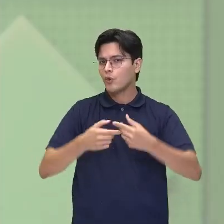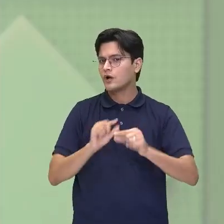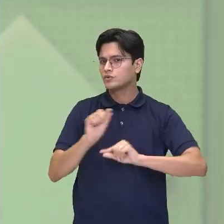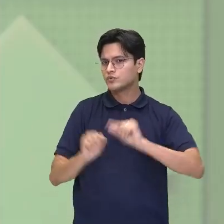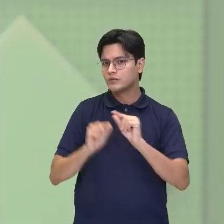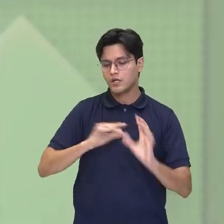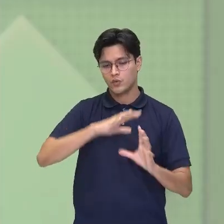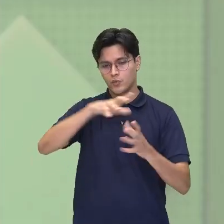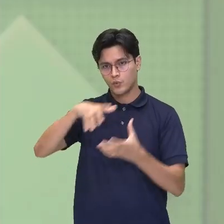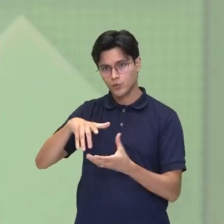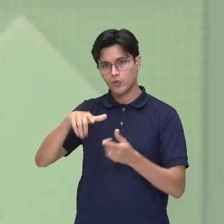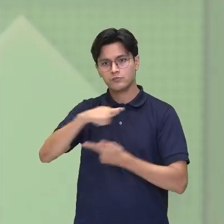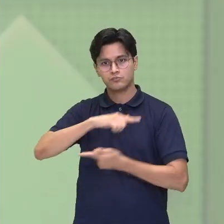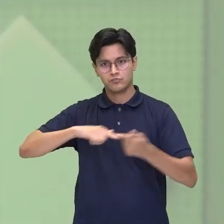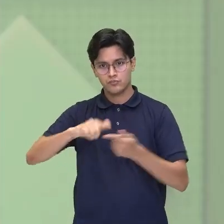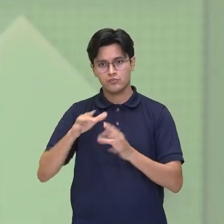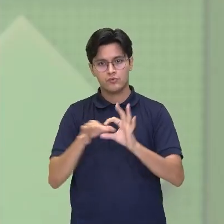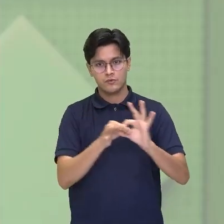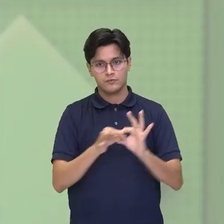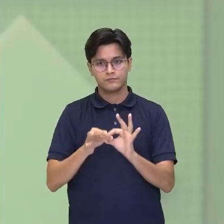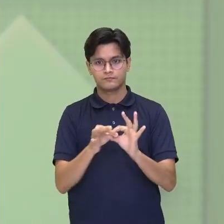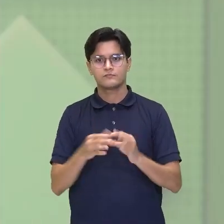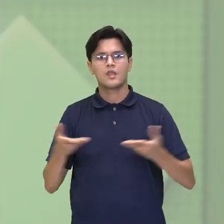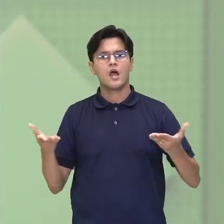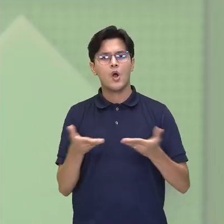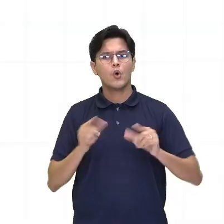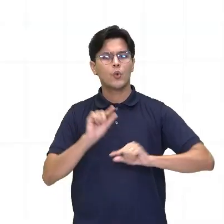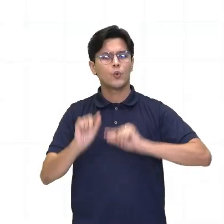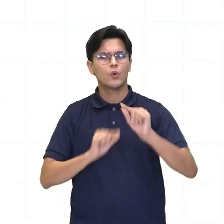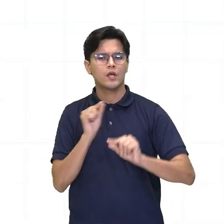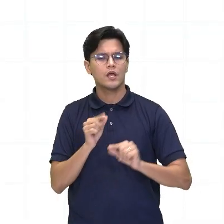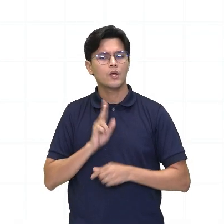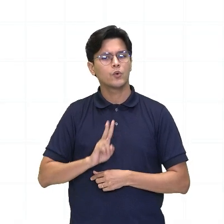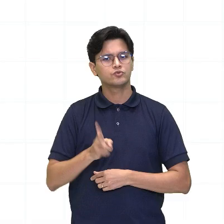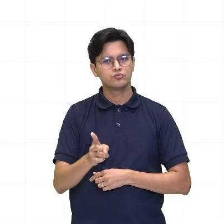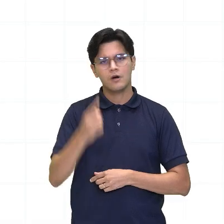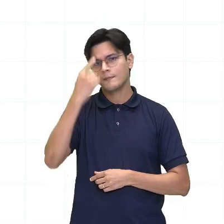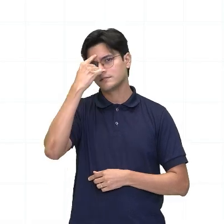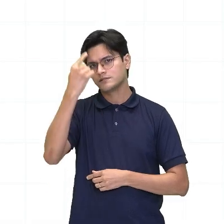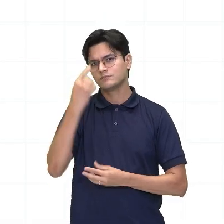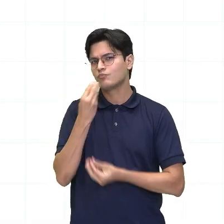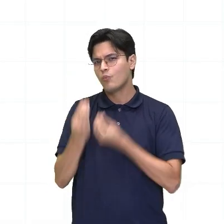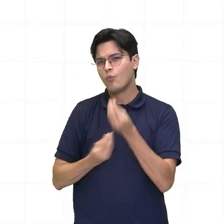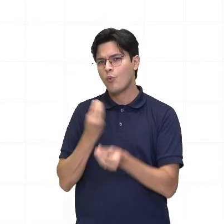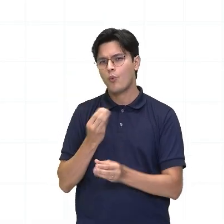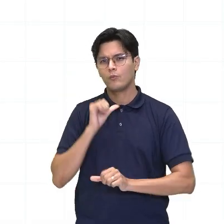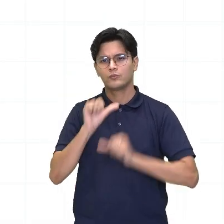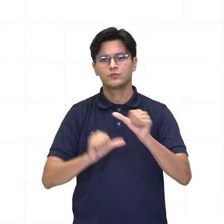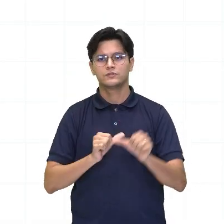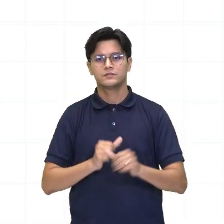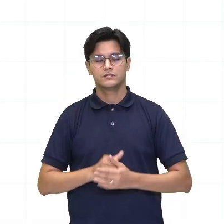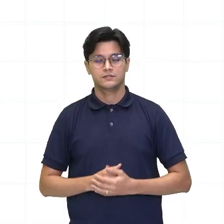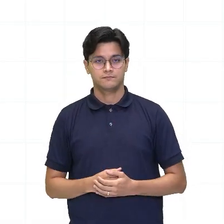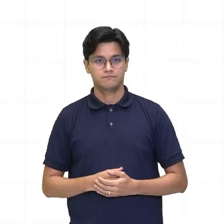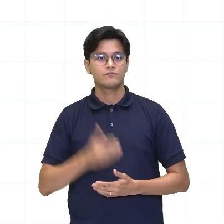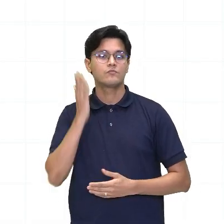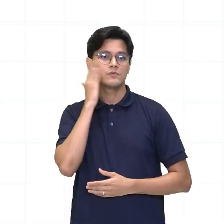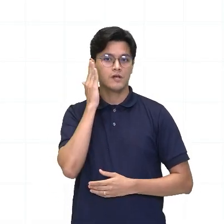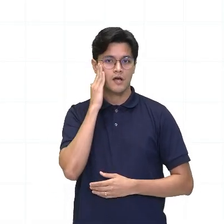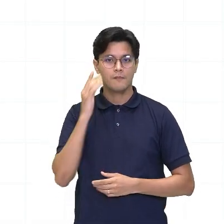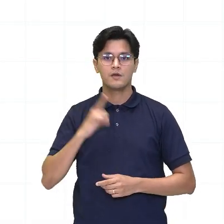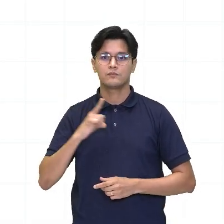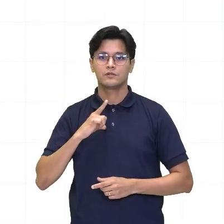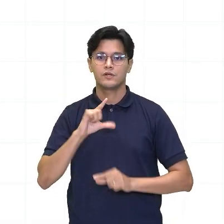vai continuar pensando, né? O que podemos fazer para mudar? E aí a gente vê que existem as diretrizes gerais